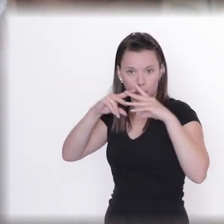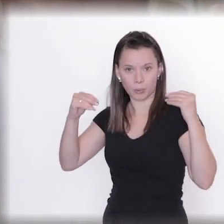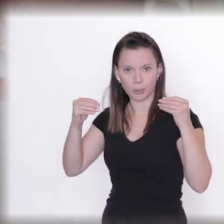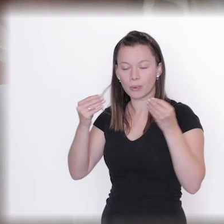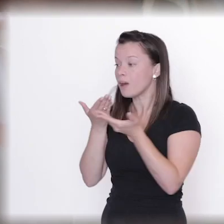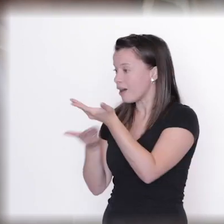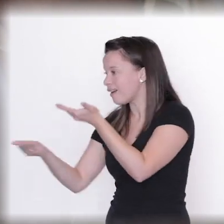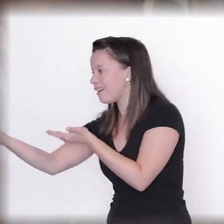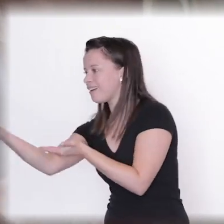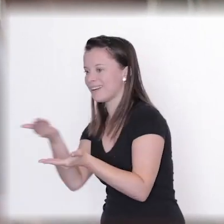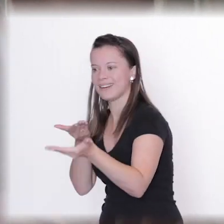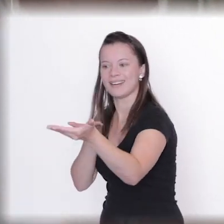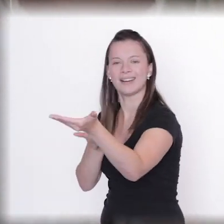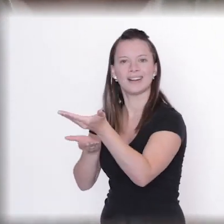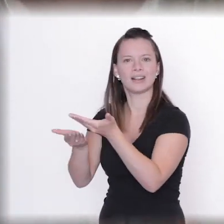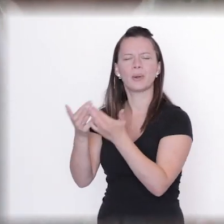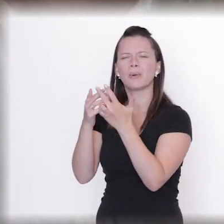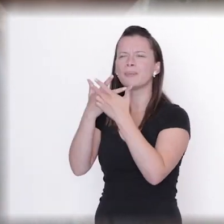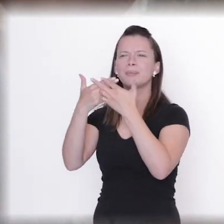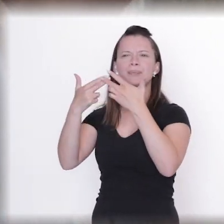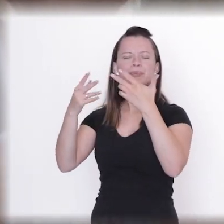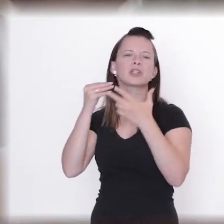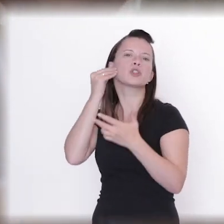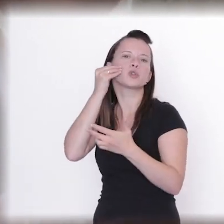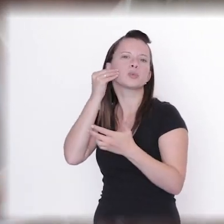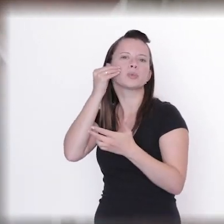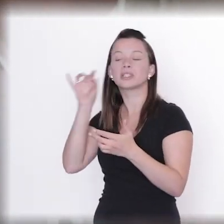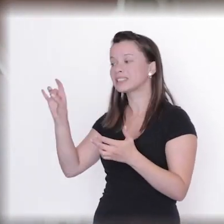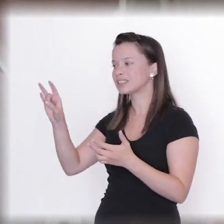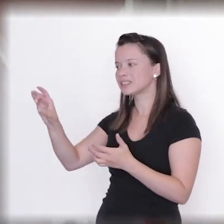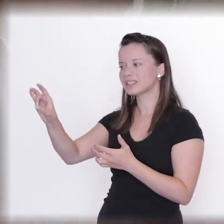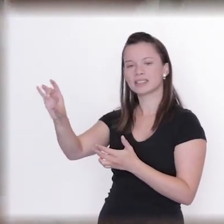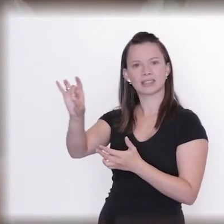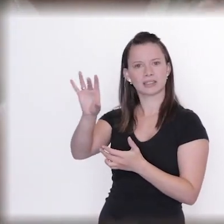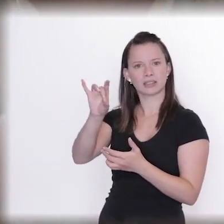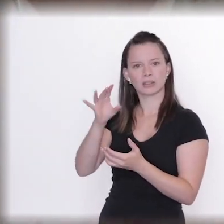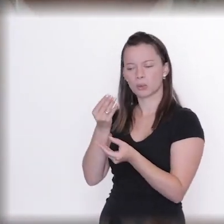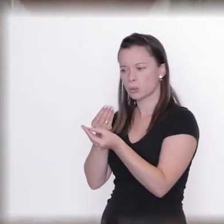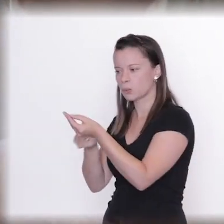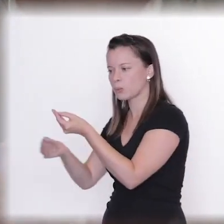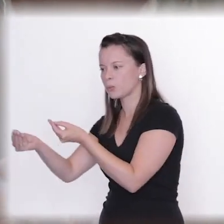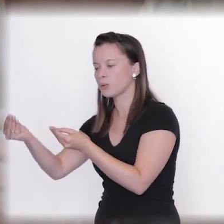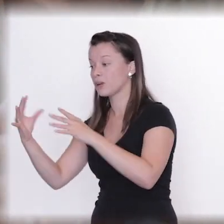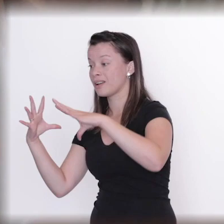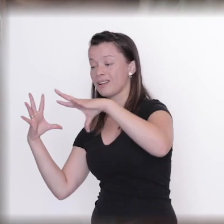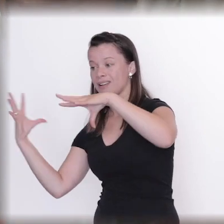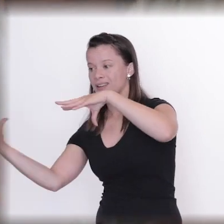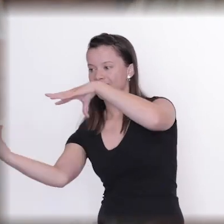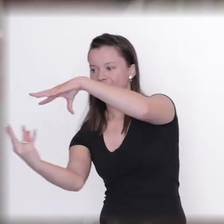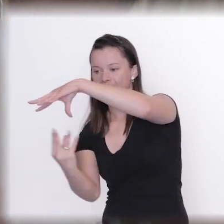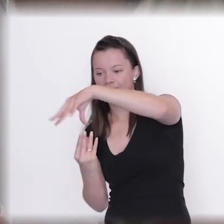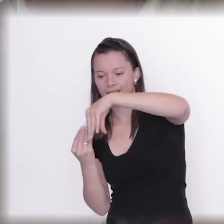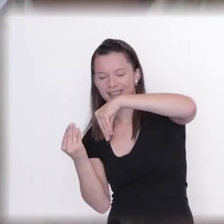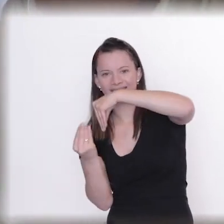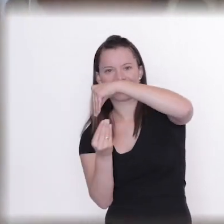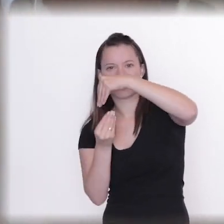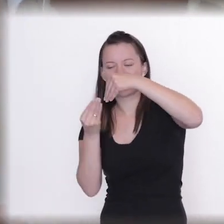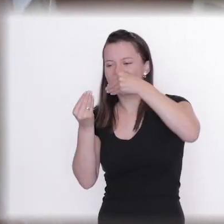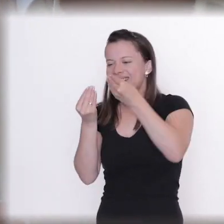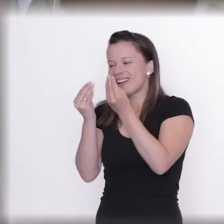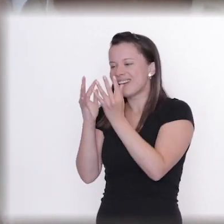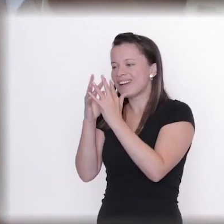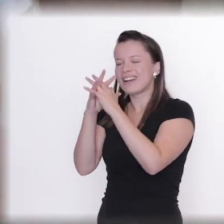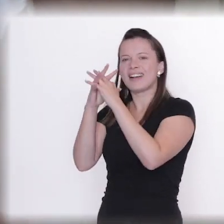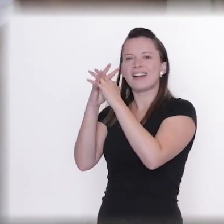essas questões que são da experiência de vida e essa troca que vai se dando forma das periferias um lugar de uma